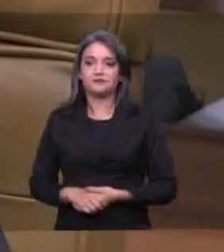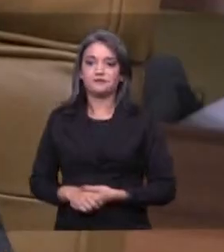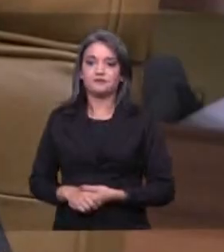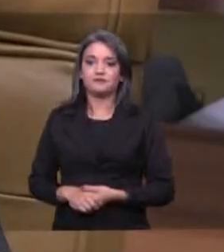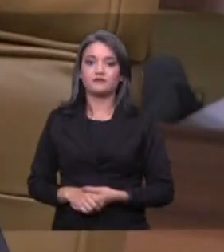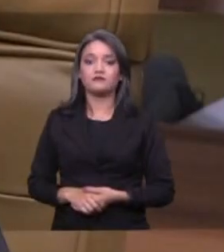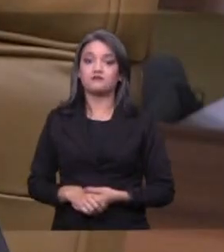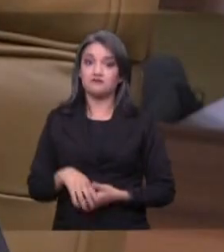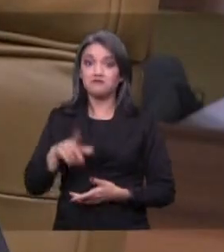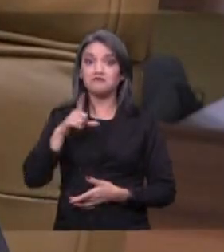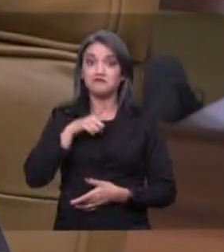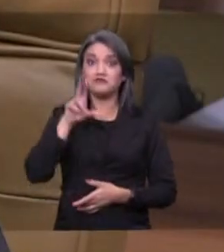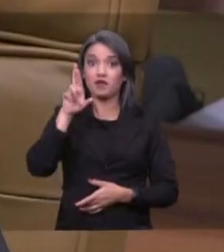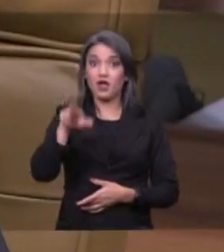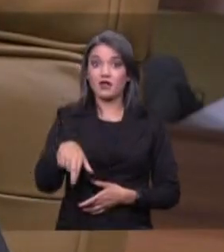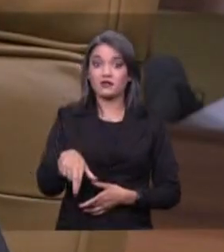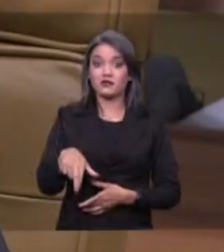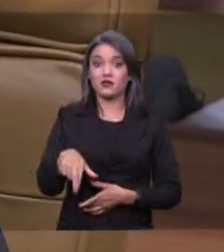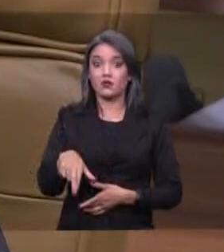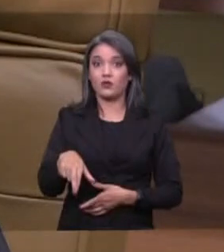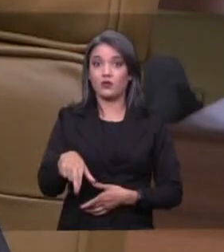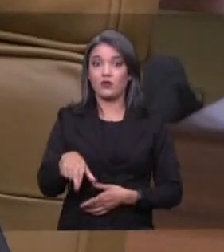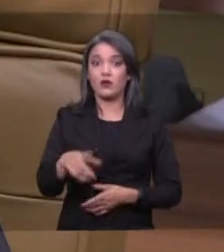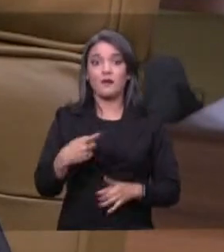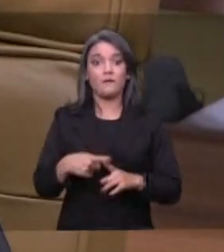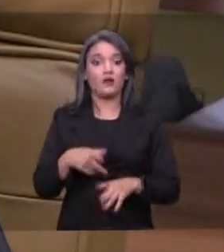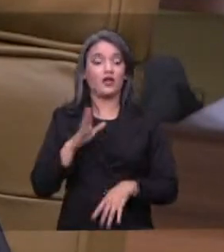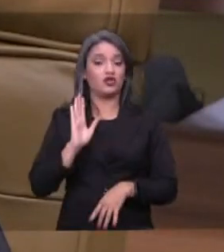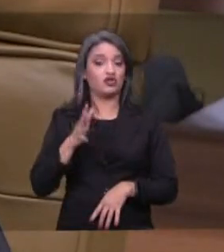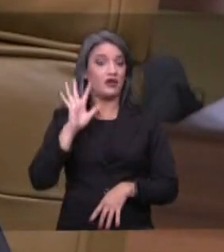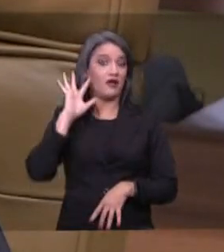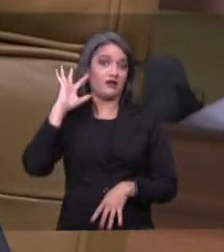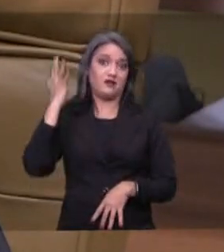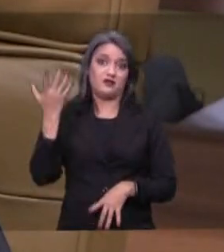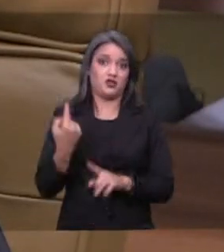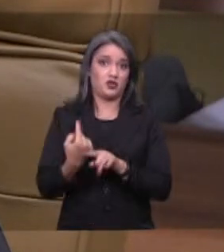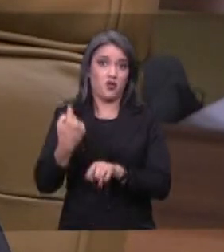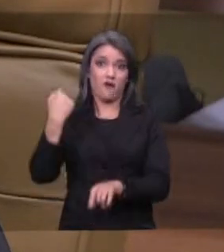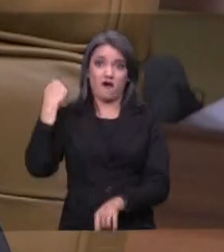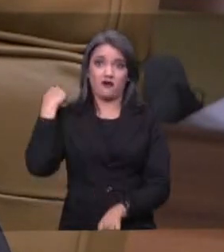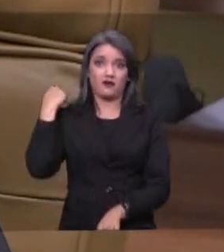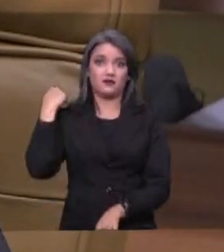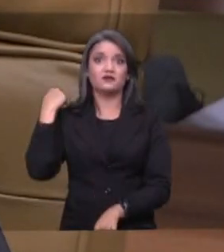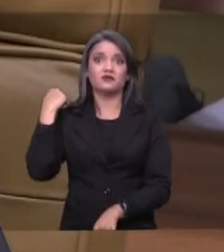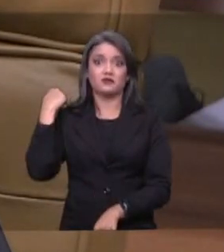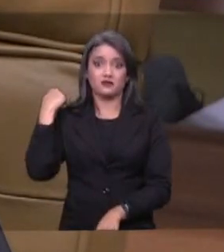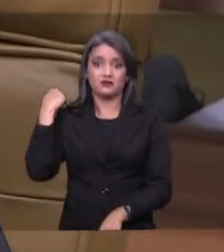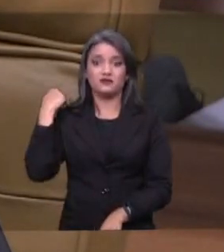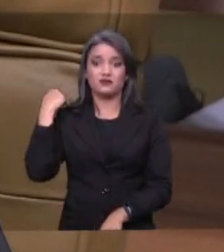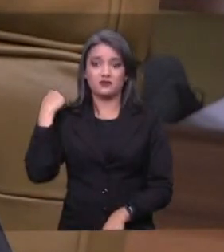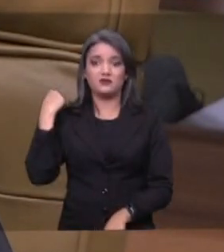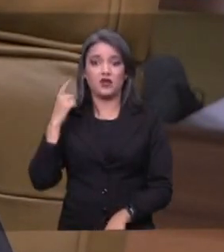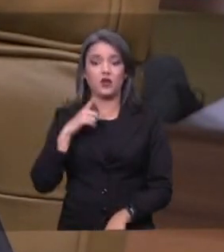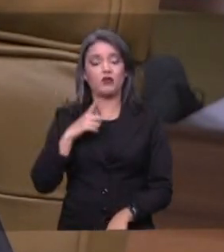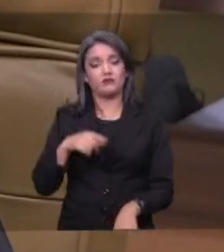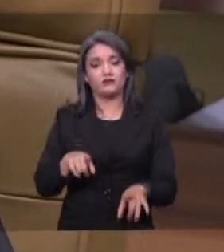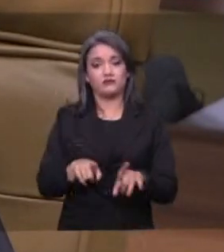Realmente, Vossa Excelência tem razão. A rigor, nós já decidimos aqui, nos precedentes que eu fiz a